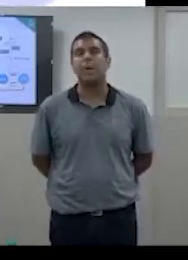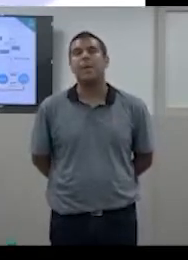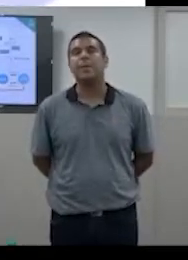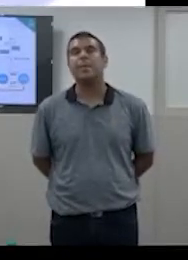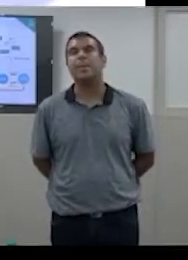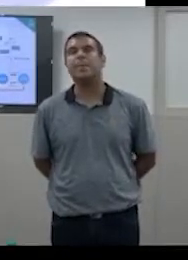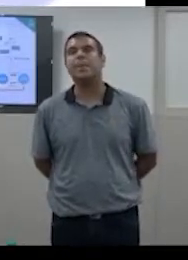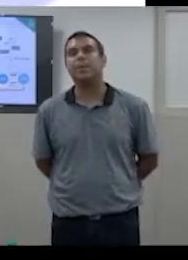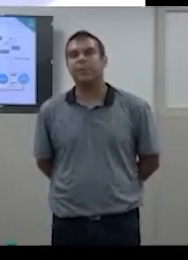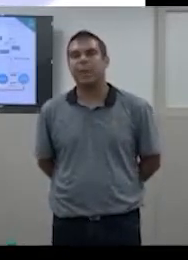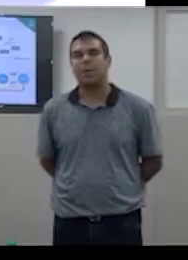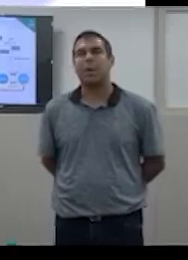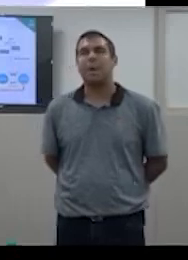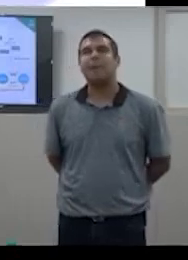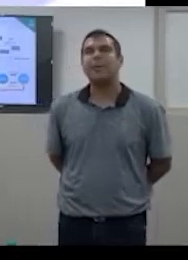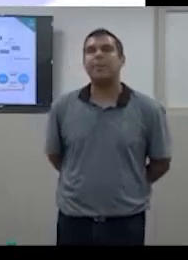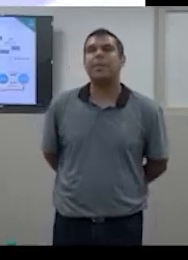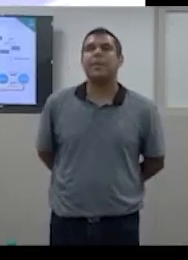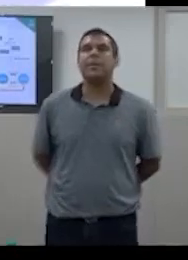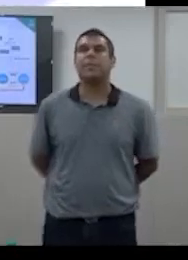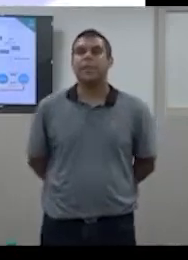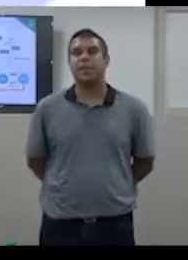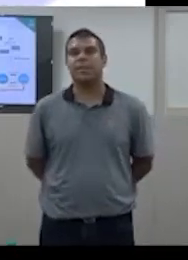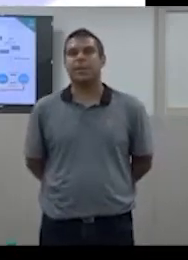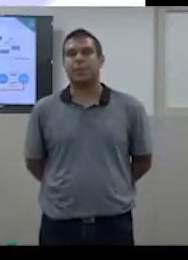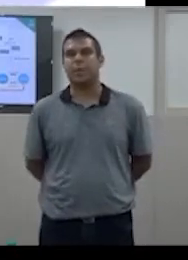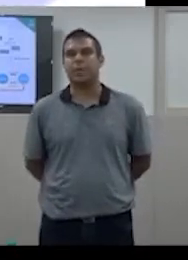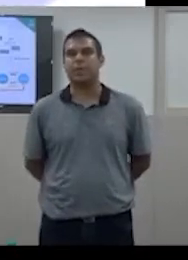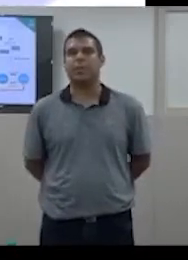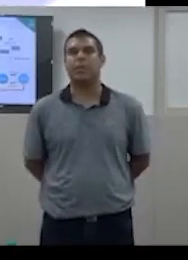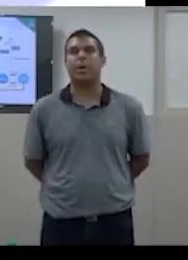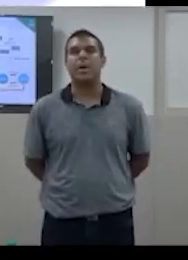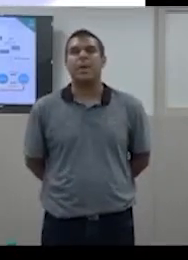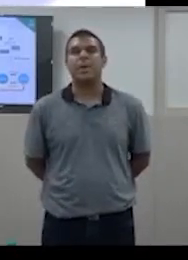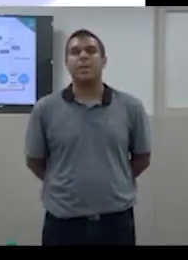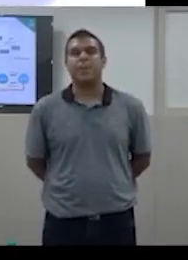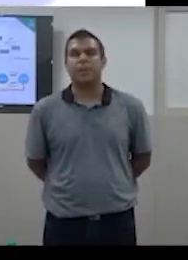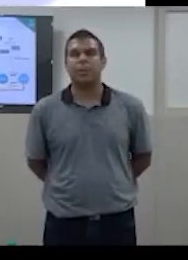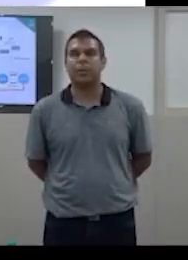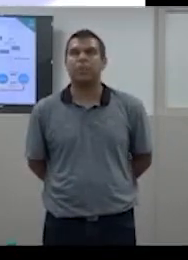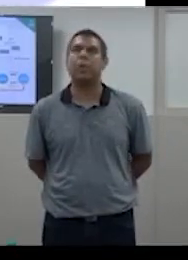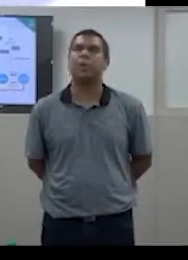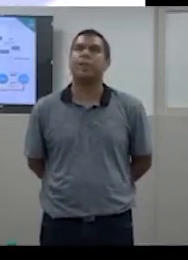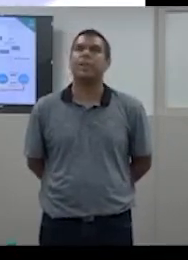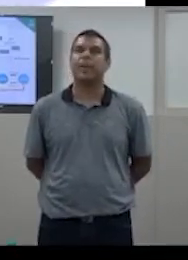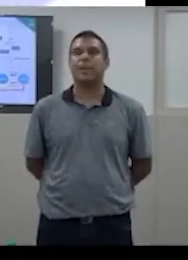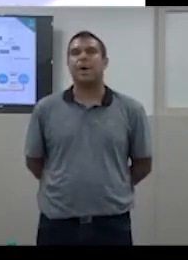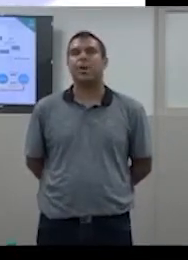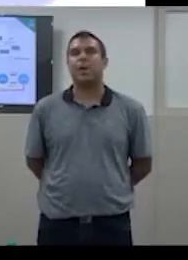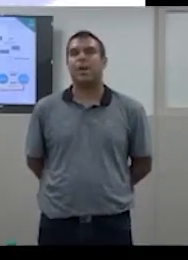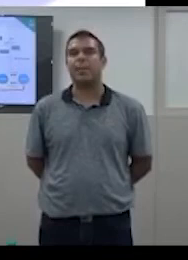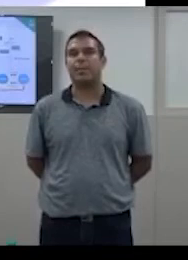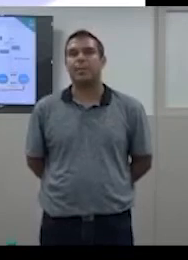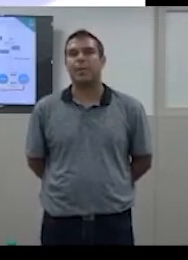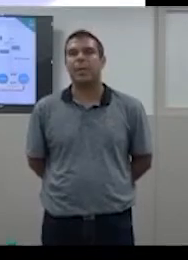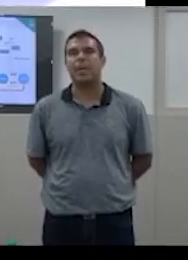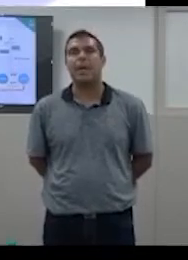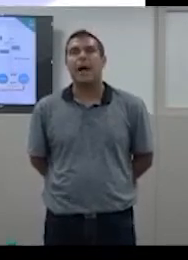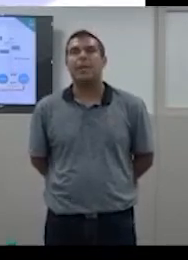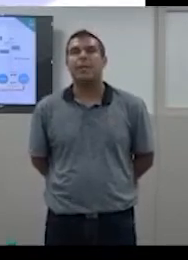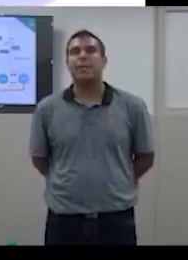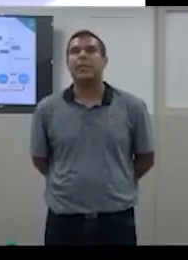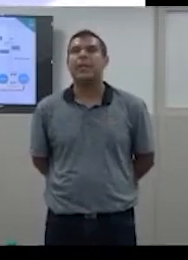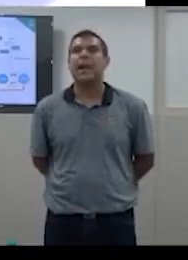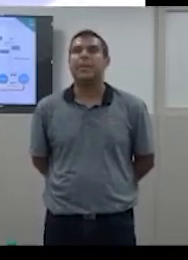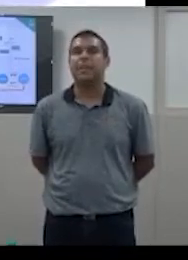na vertical, temperatura e na horizontal. Percebam que nesse diagrama que eu estou tendo ali, pessoal, eu tenho uma certa curvatura que vai da parte de baixo até aquele ponto